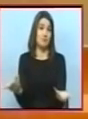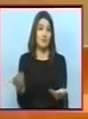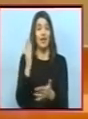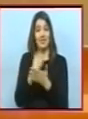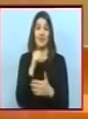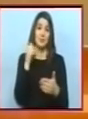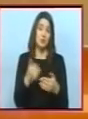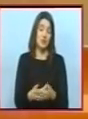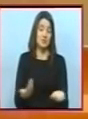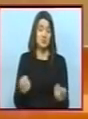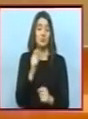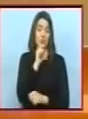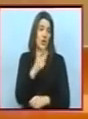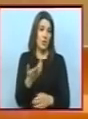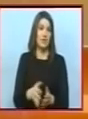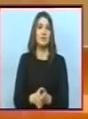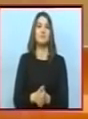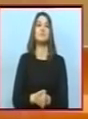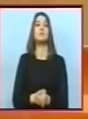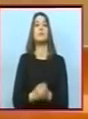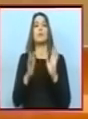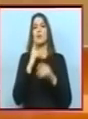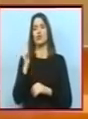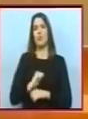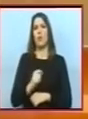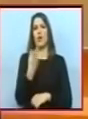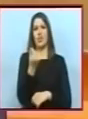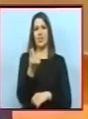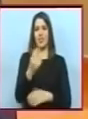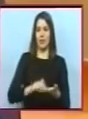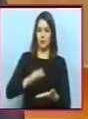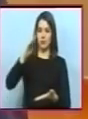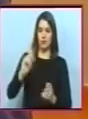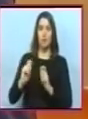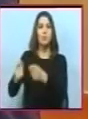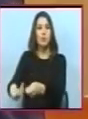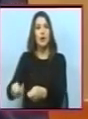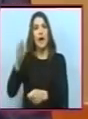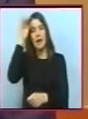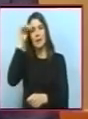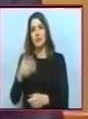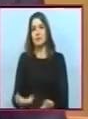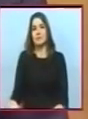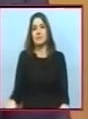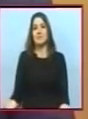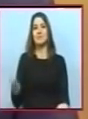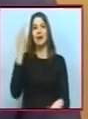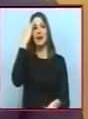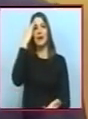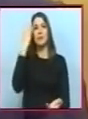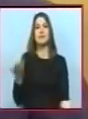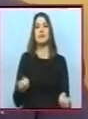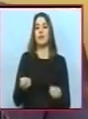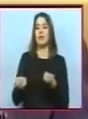até que ele morra, não é? Agora, não é possível deixar heranças animais, não tem capacidade